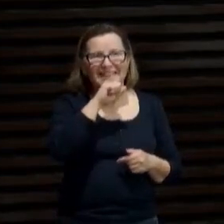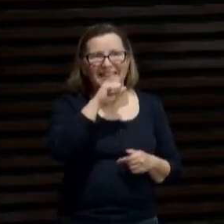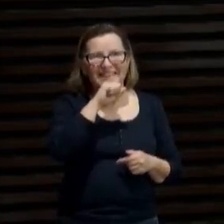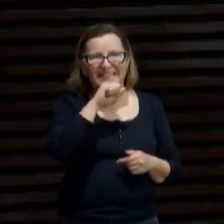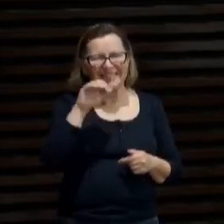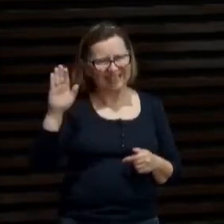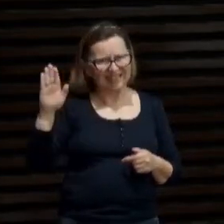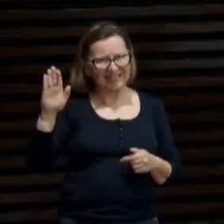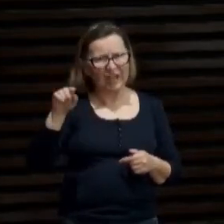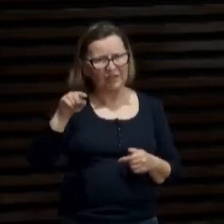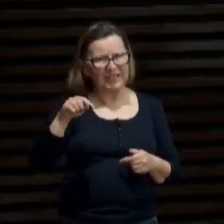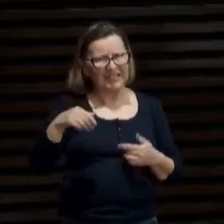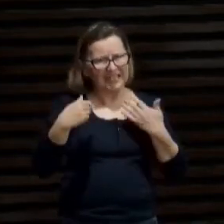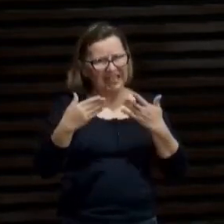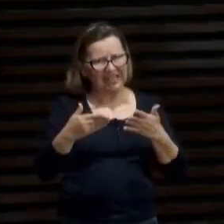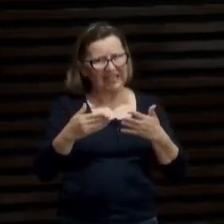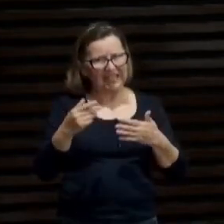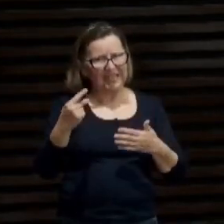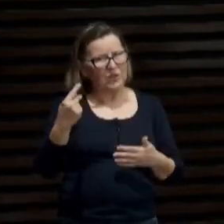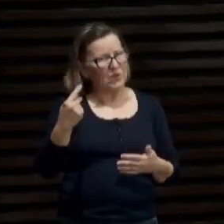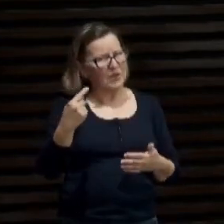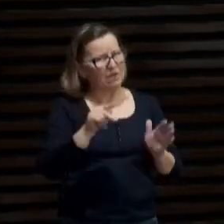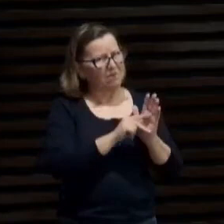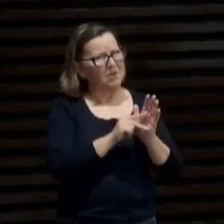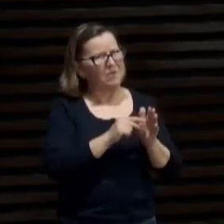Você daria o seu filho para morrer, para salvar quem quer que fosse?